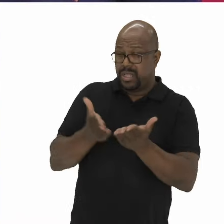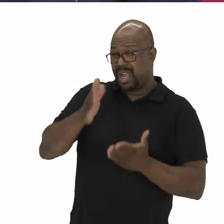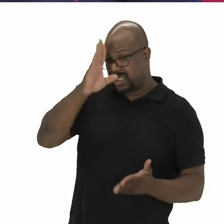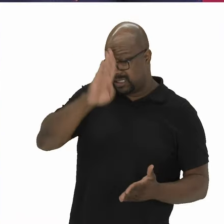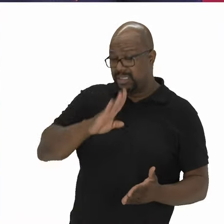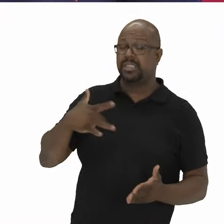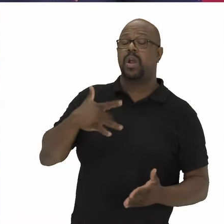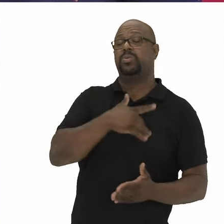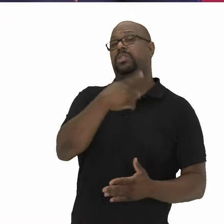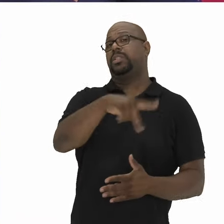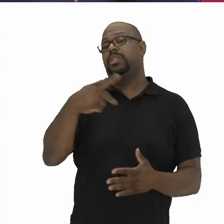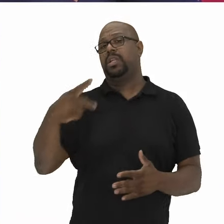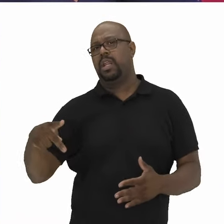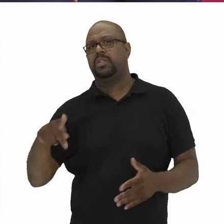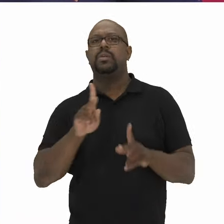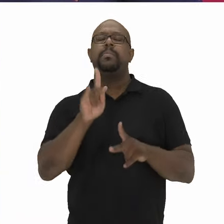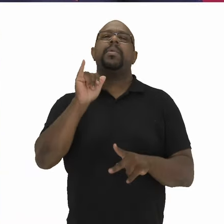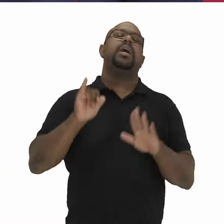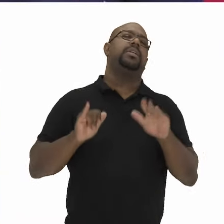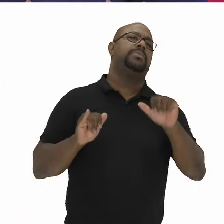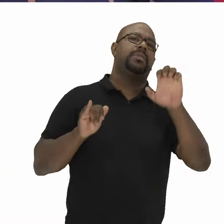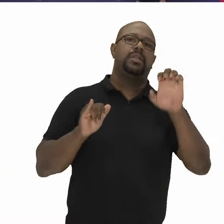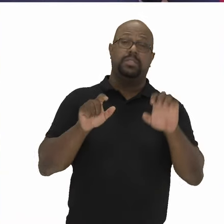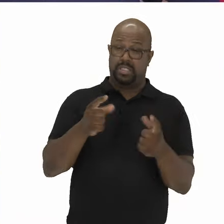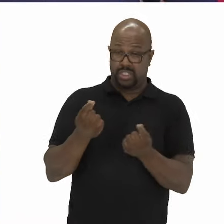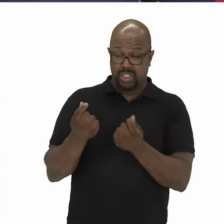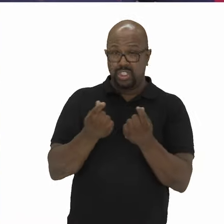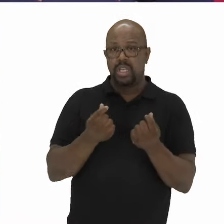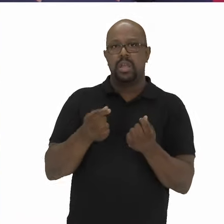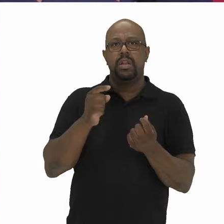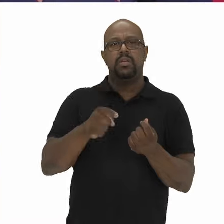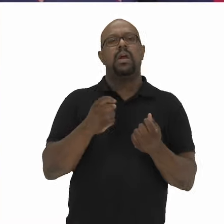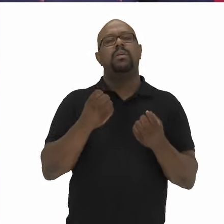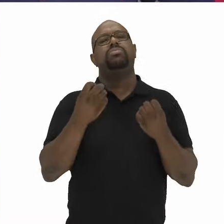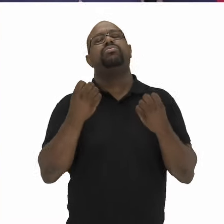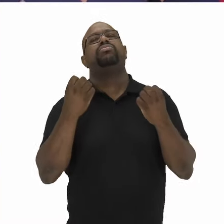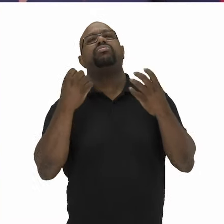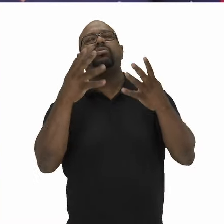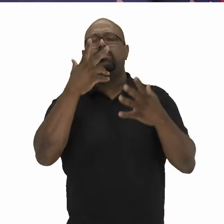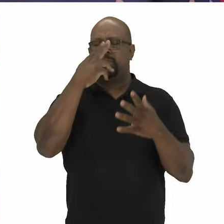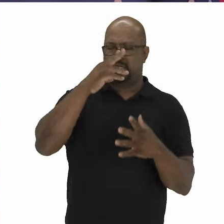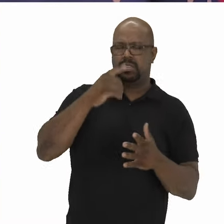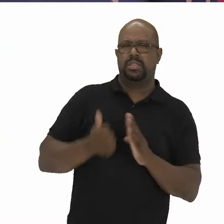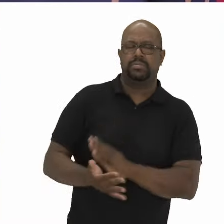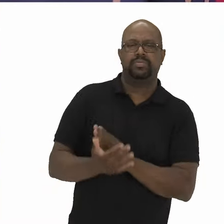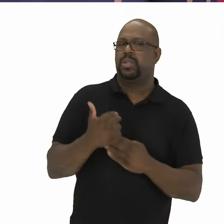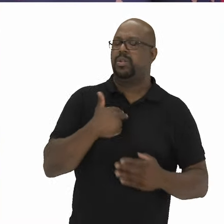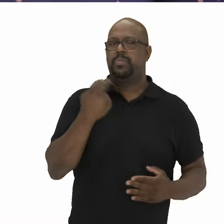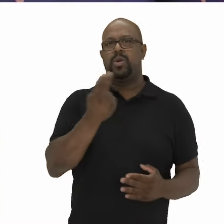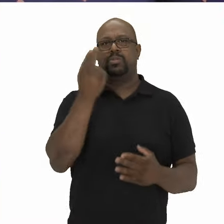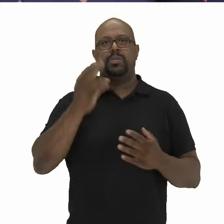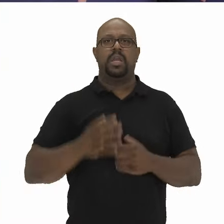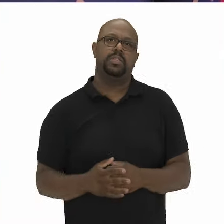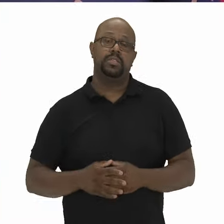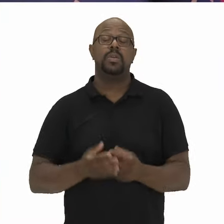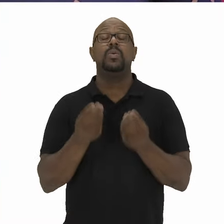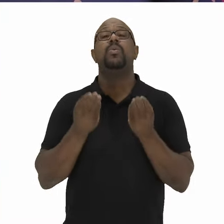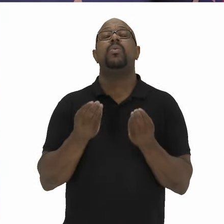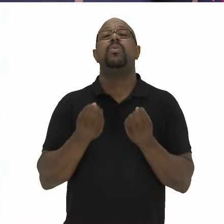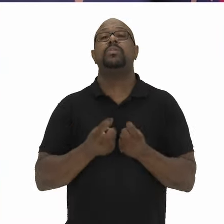cuidar gratuitamente da Saúde deles e dos seus pais esse dinheiro viaja na bagagem da impunidade e eu não posso